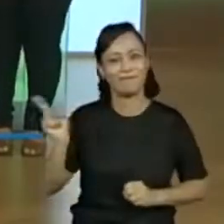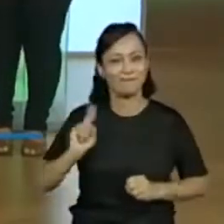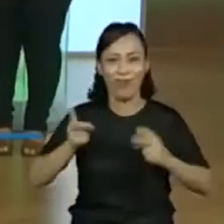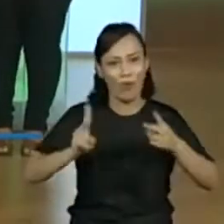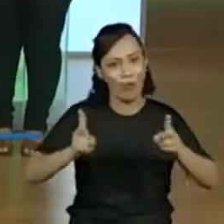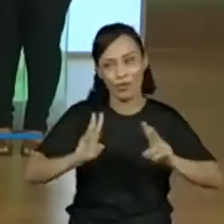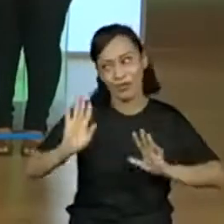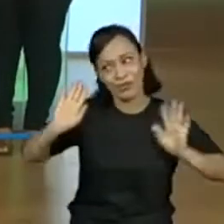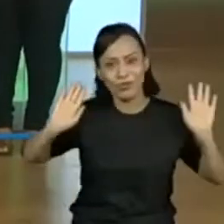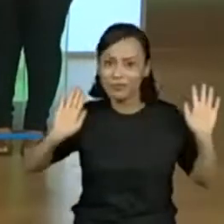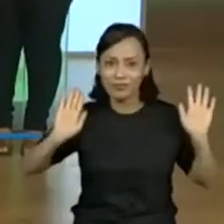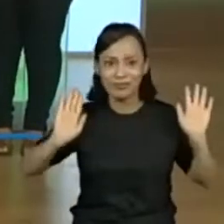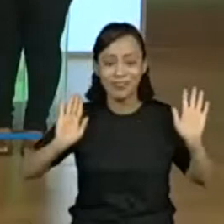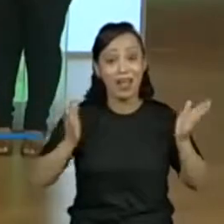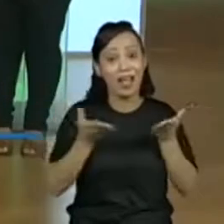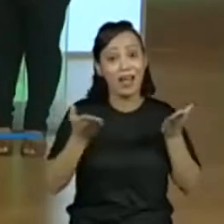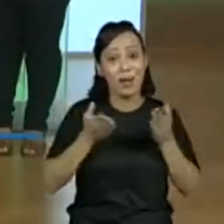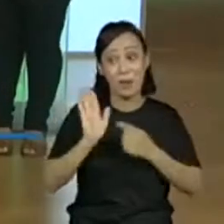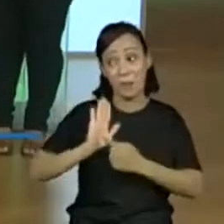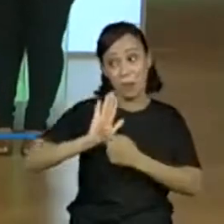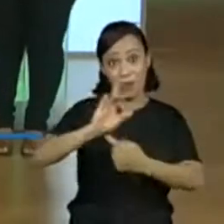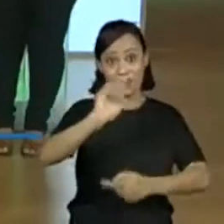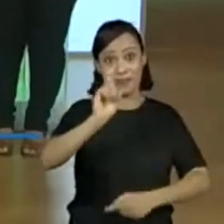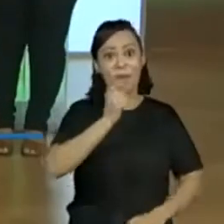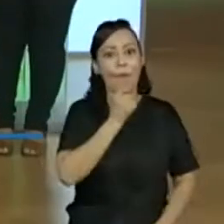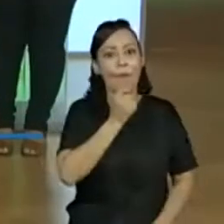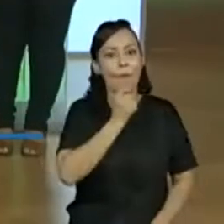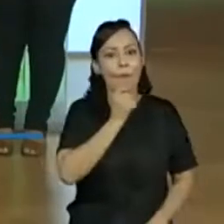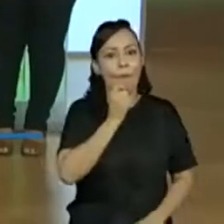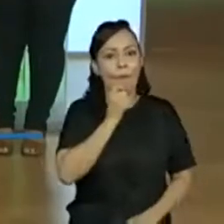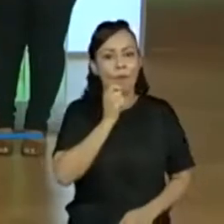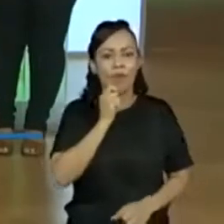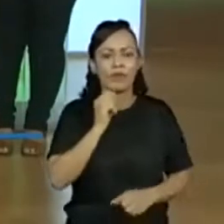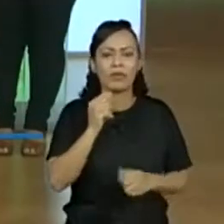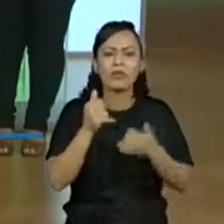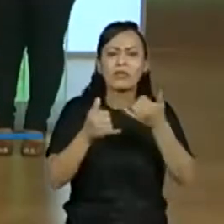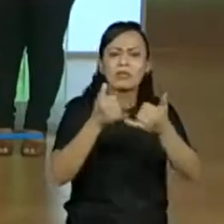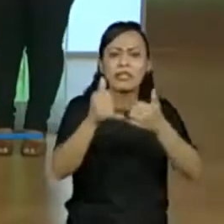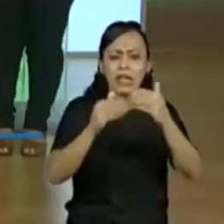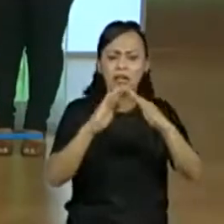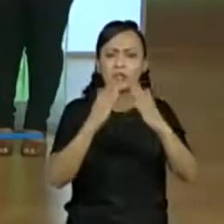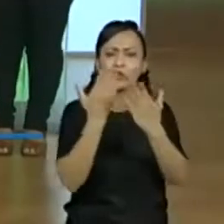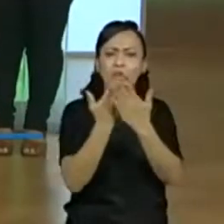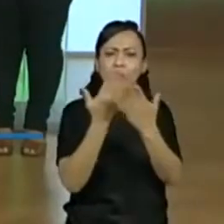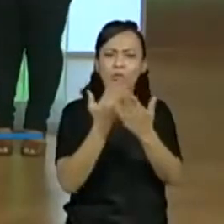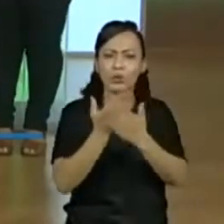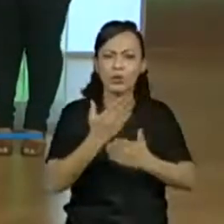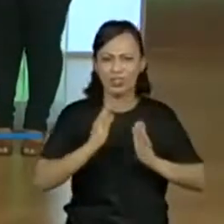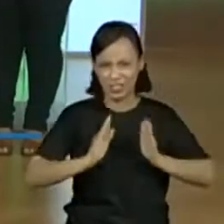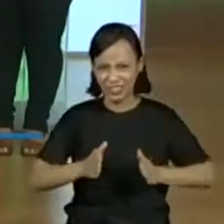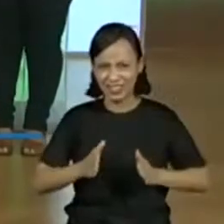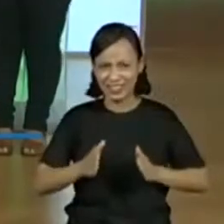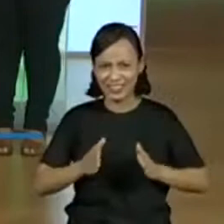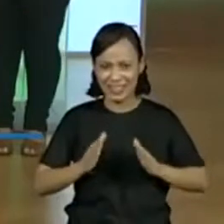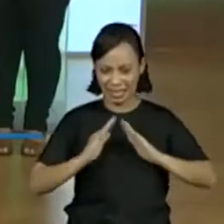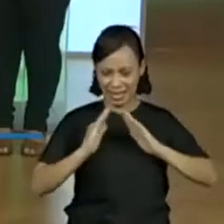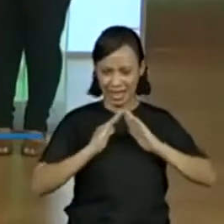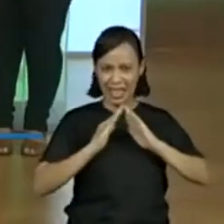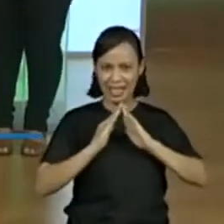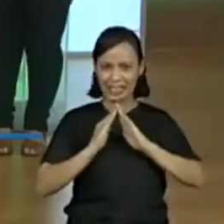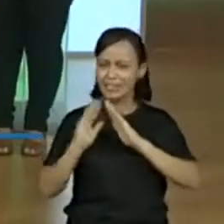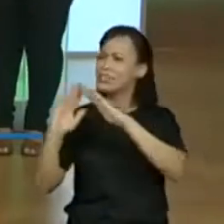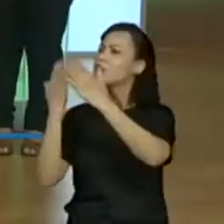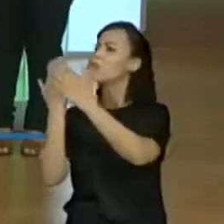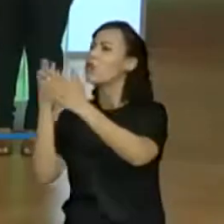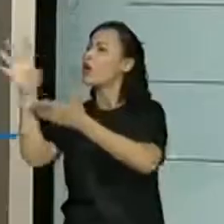mas não mostra para eles escolinha brincar de escolinha ruim sempre gostei ser a